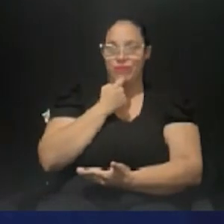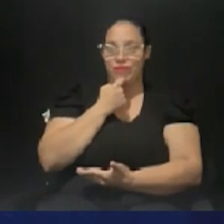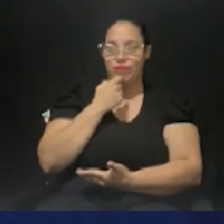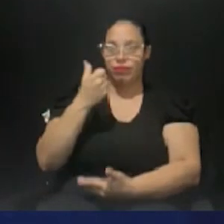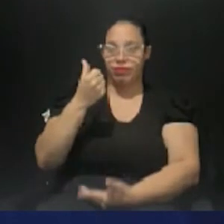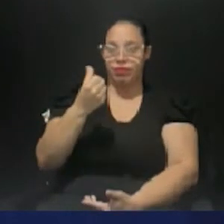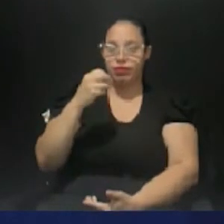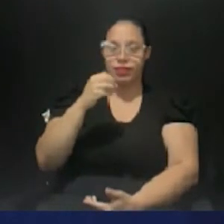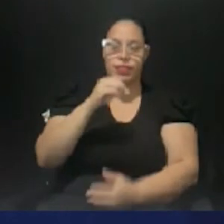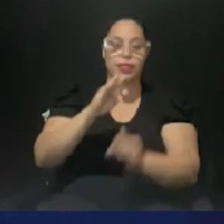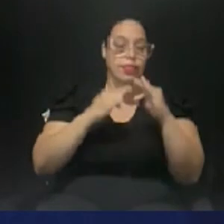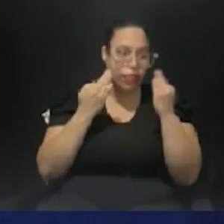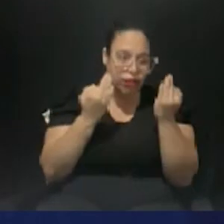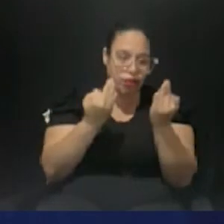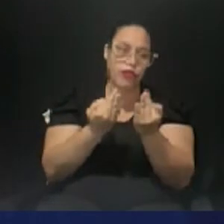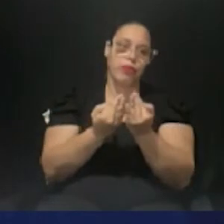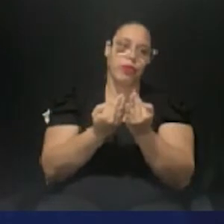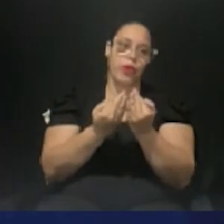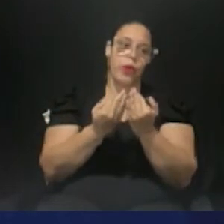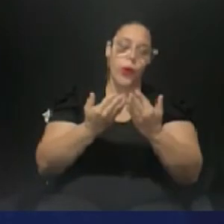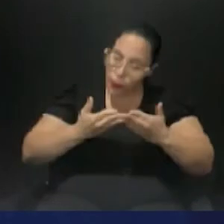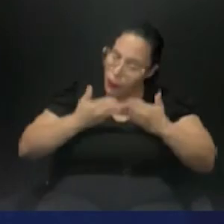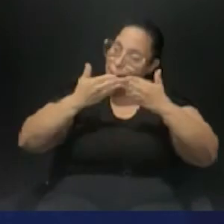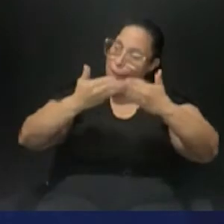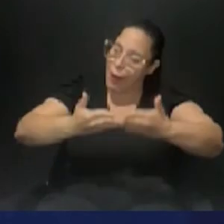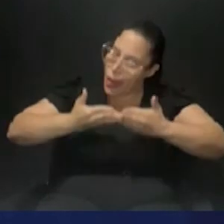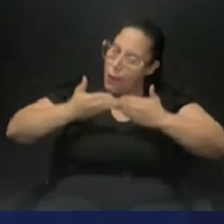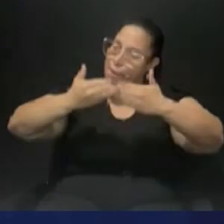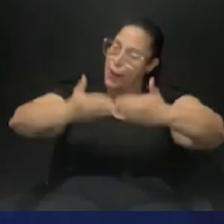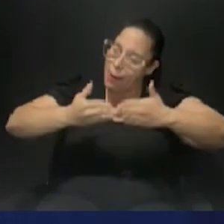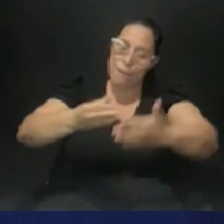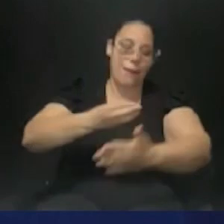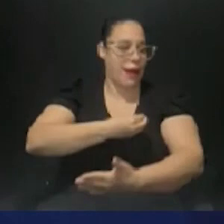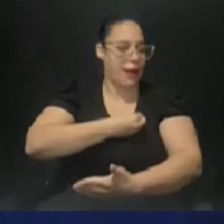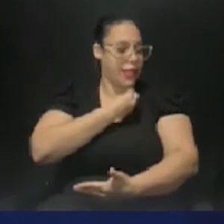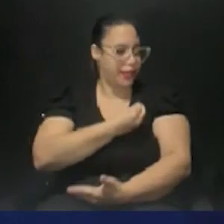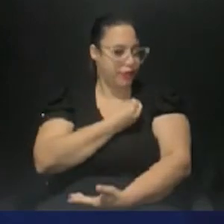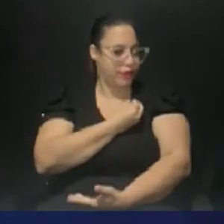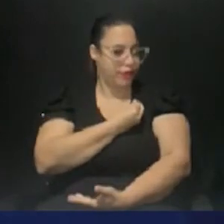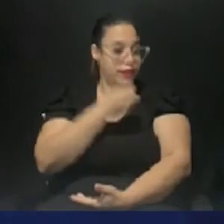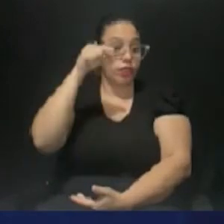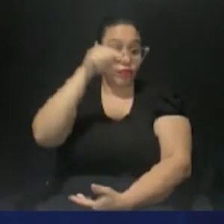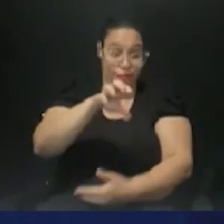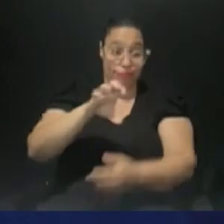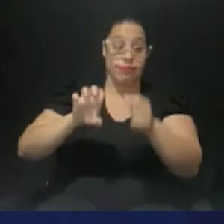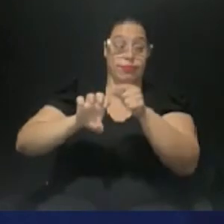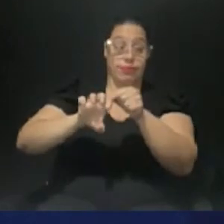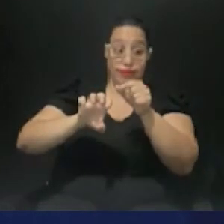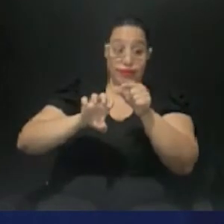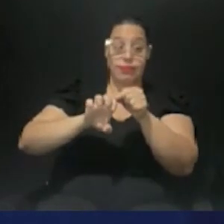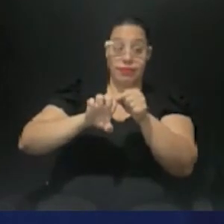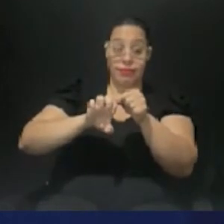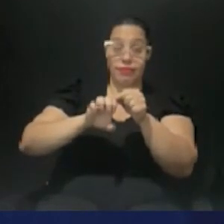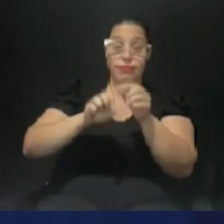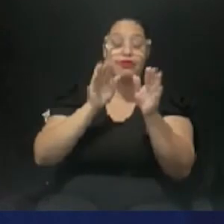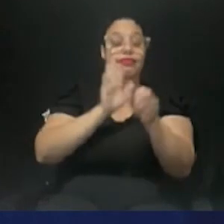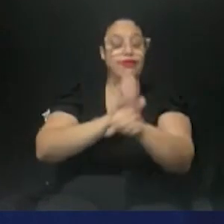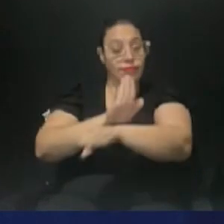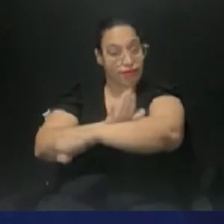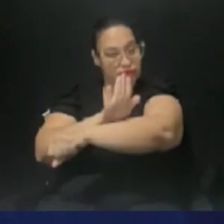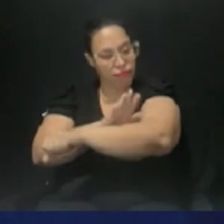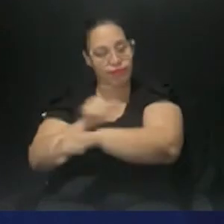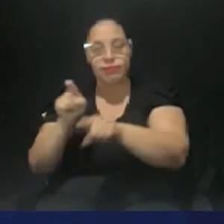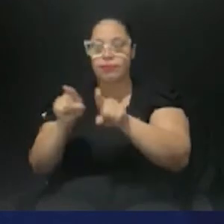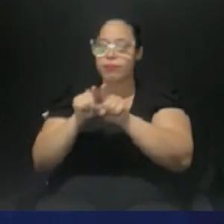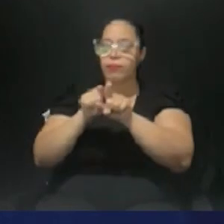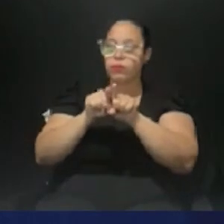empreendimento. Ajuda também a dinamizar o turismo, a economia local. Então, os